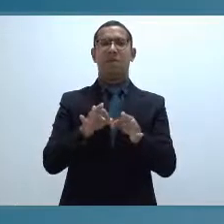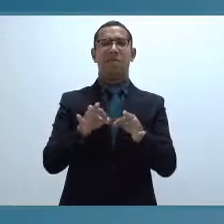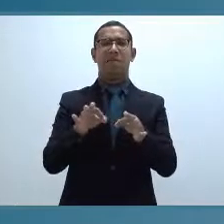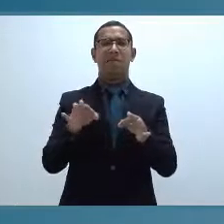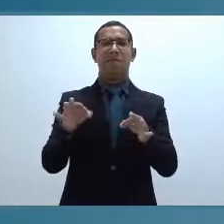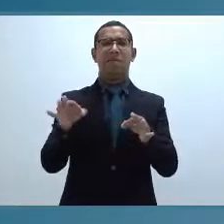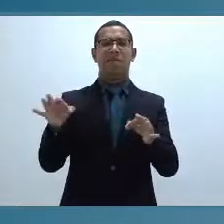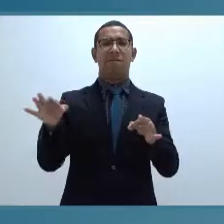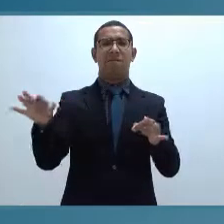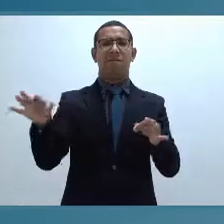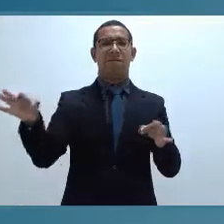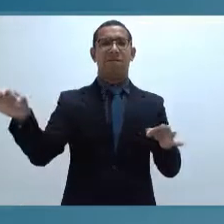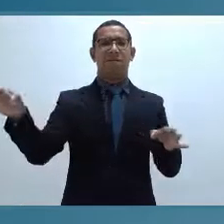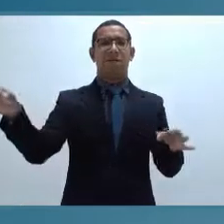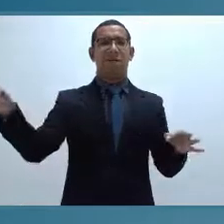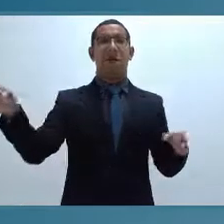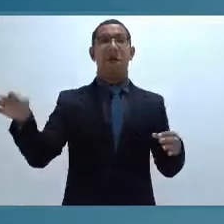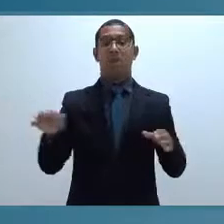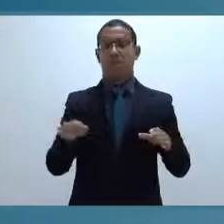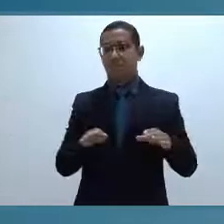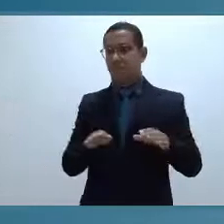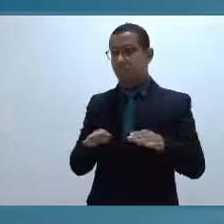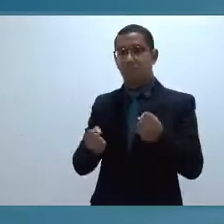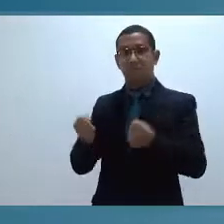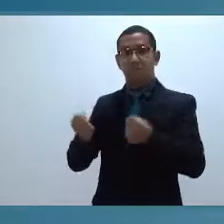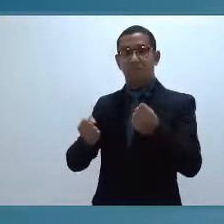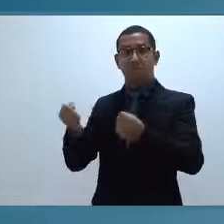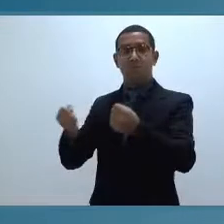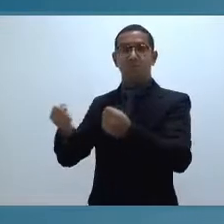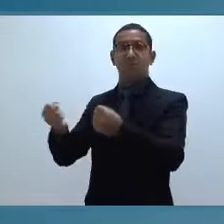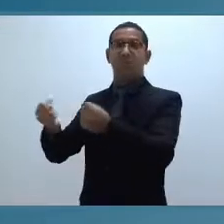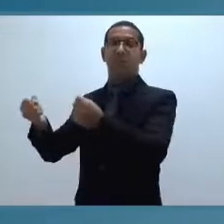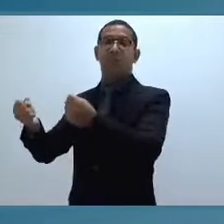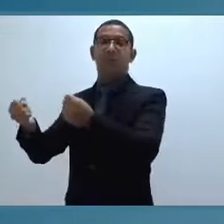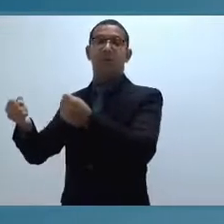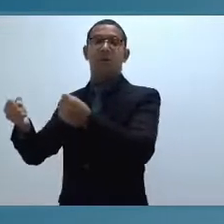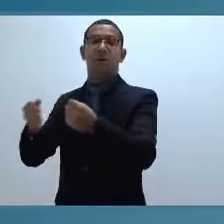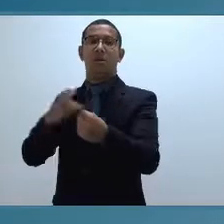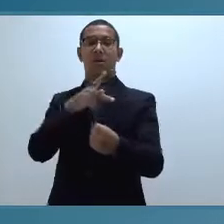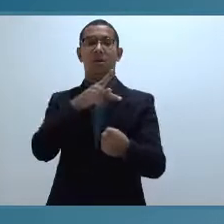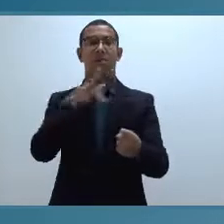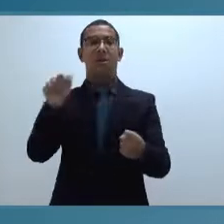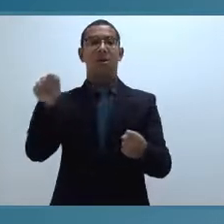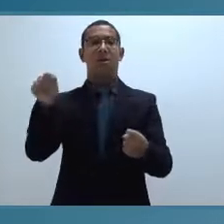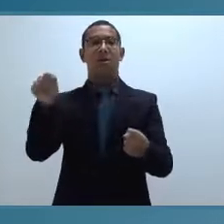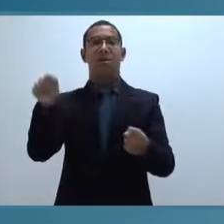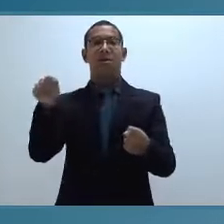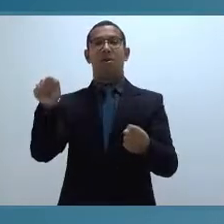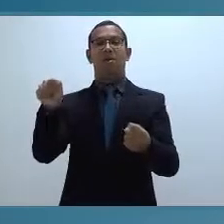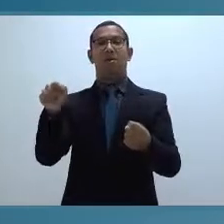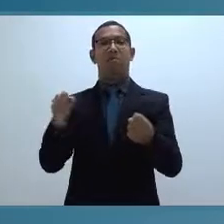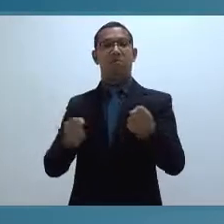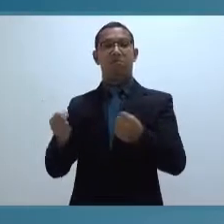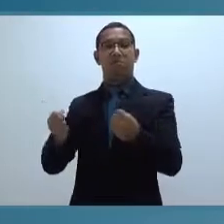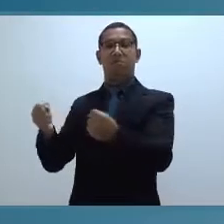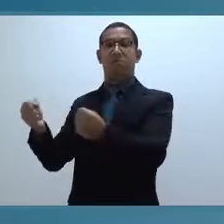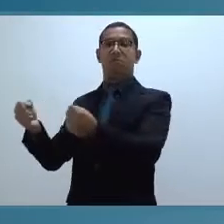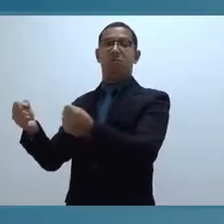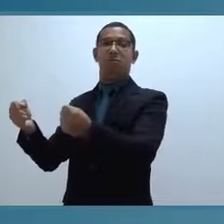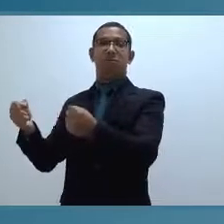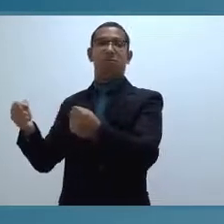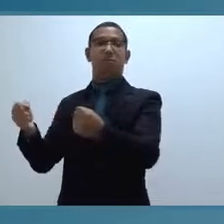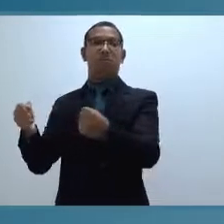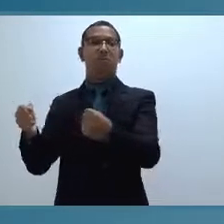da Vitória, BR 415, acessível para o trabalho na terra. Acessível para o trabalho é